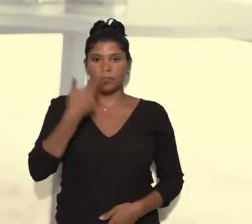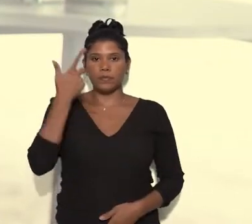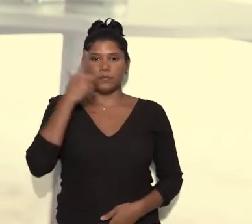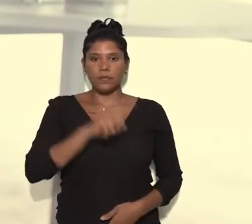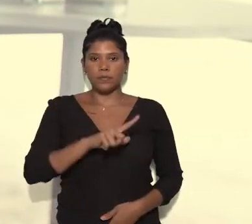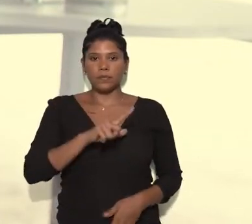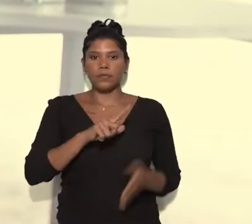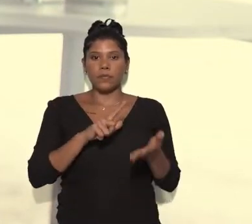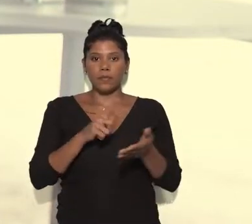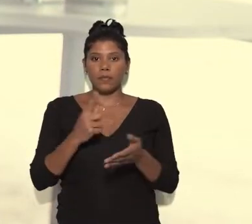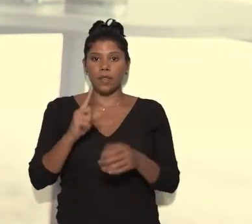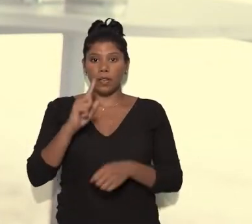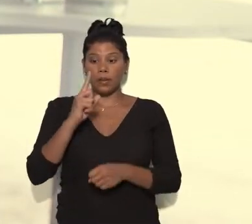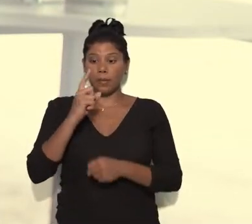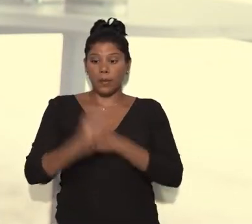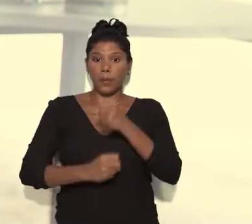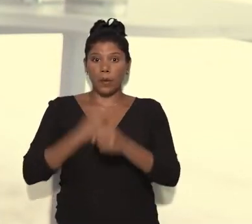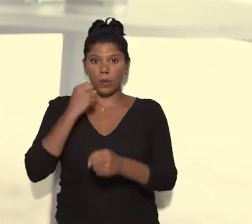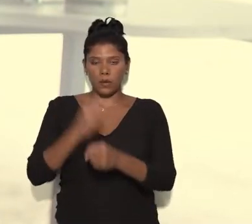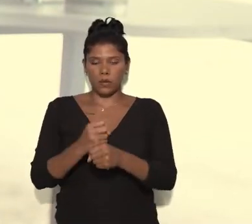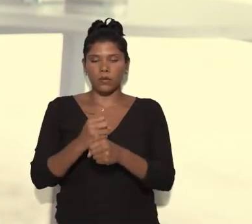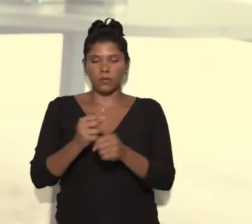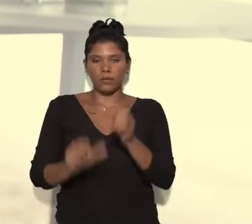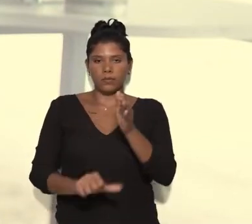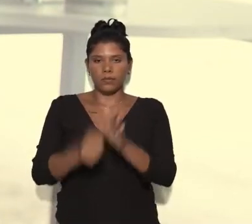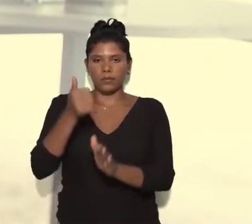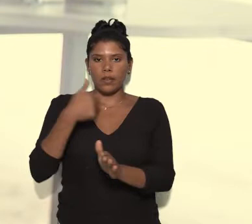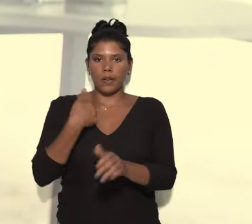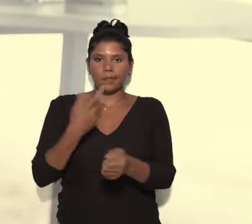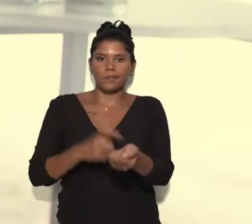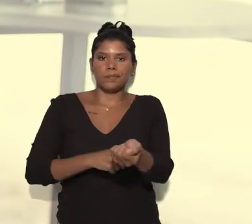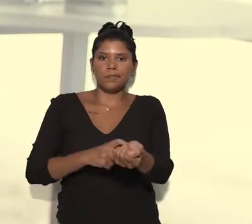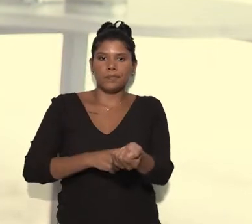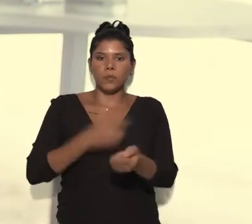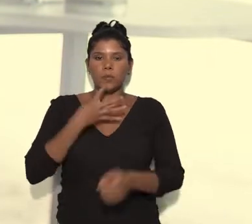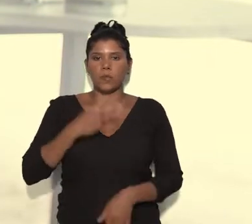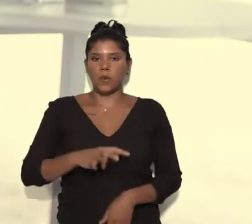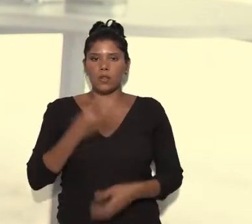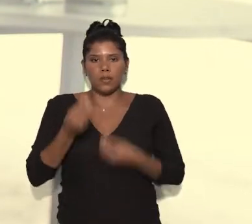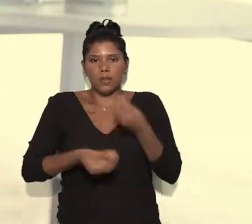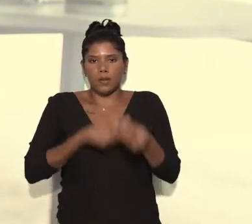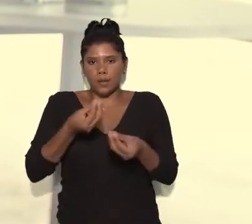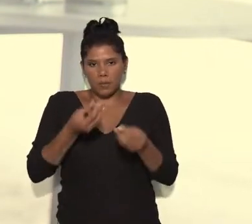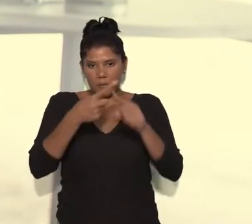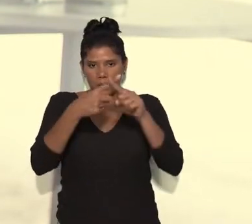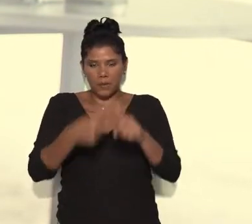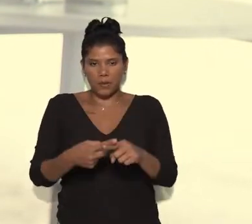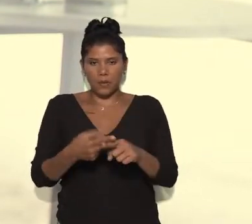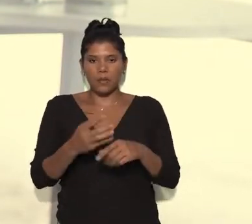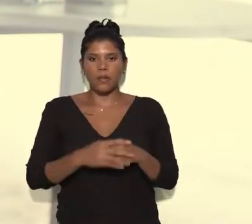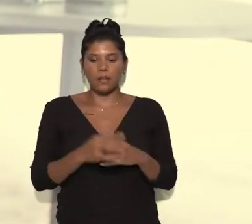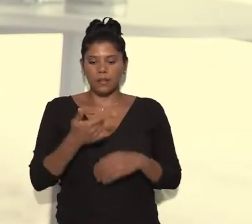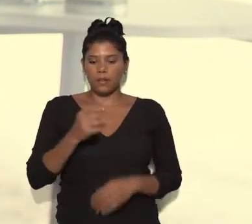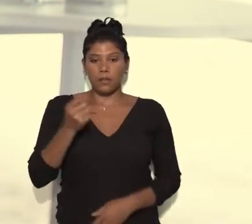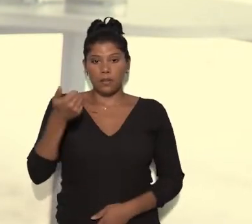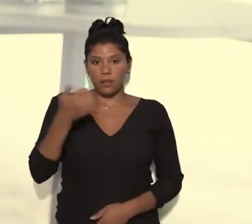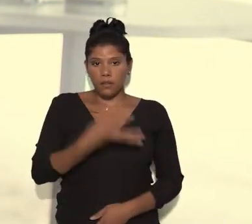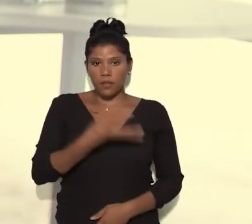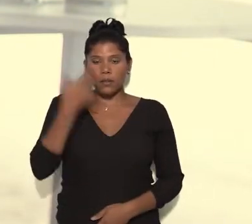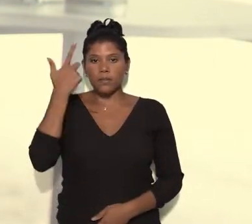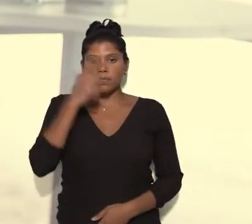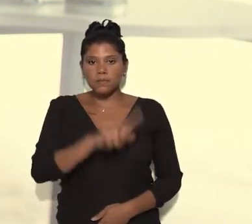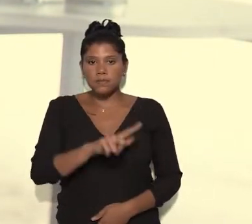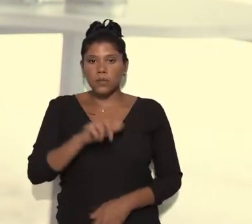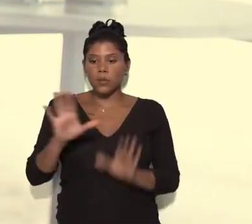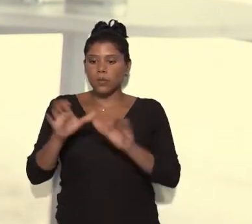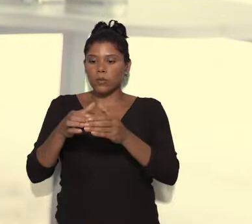o primeiro ano que eu fui, né? A gente leva aquela carga de nervosismo, de desconhecimento como é um ambiente final. Em 2014, já fui campeão da